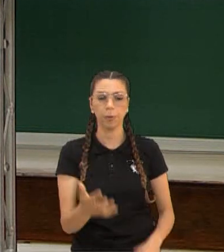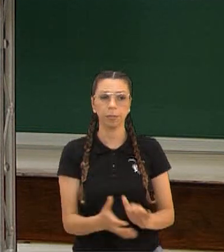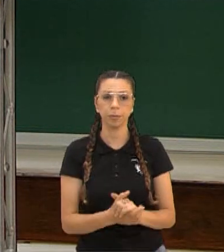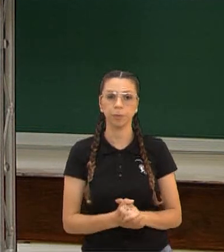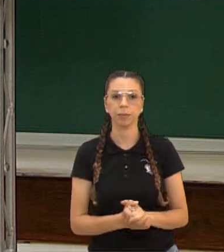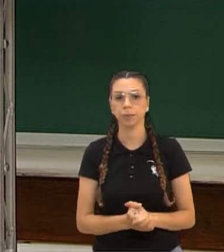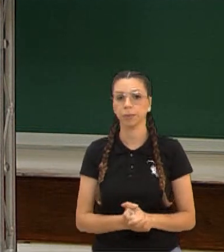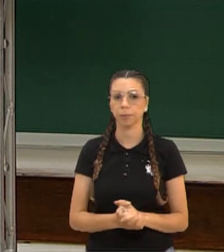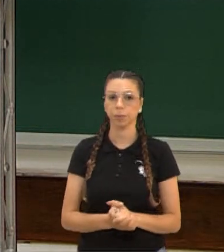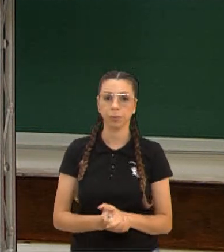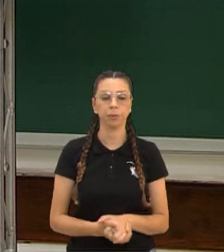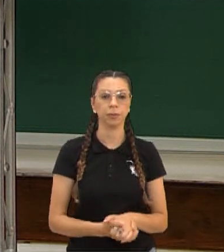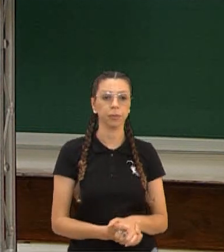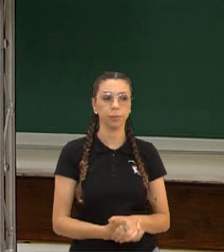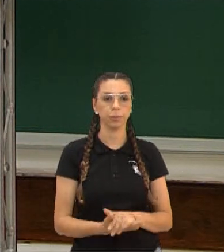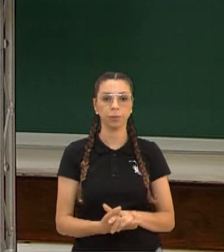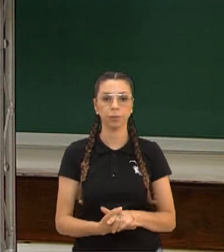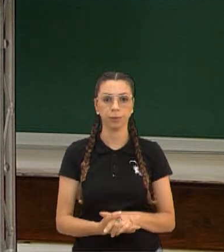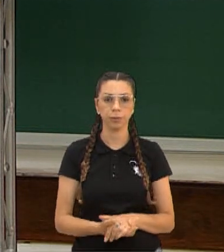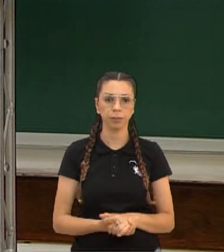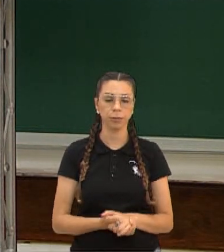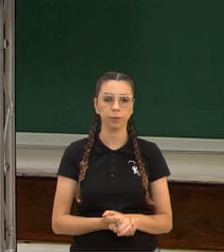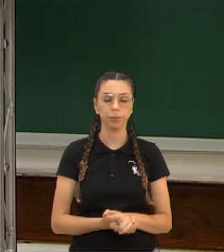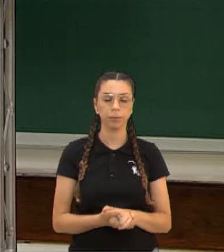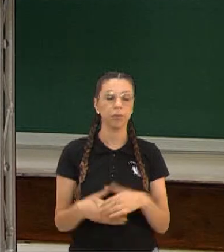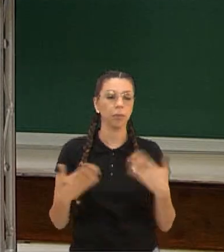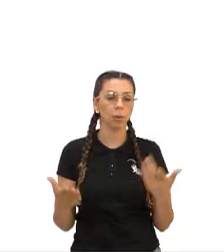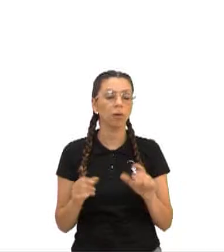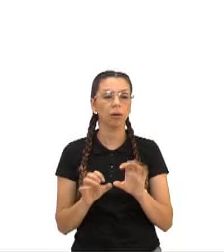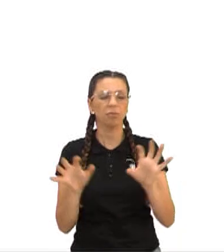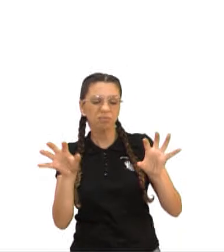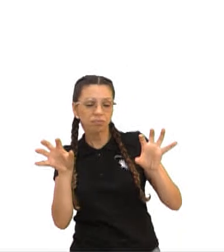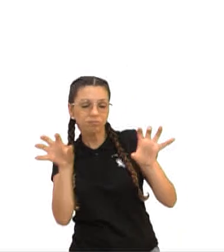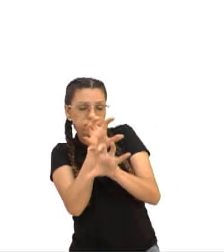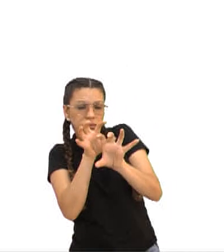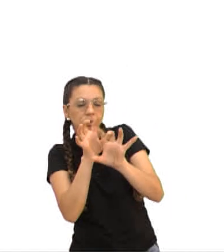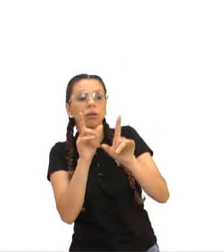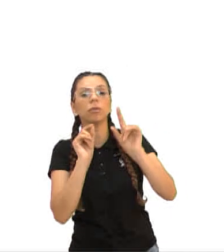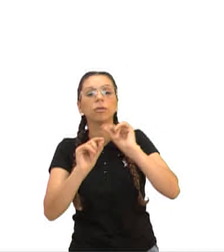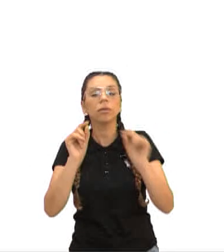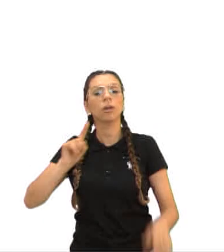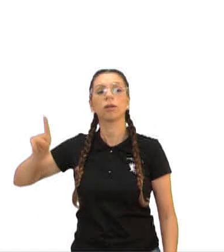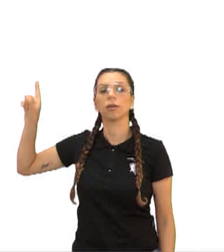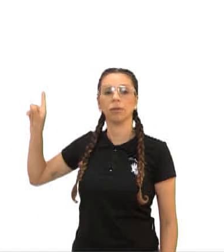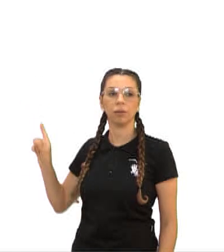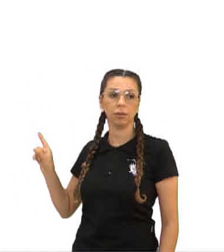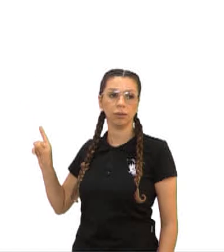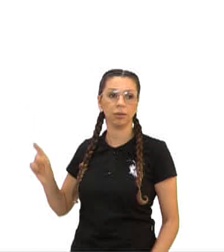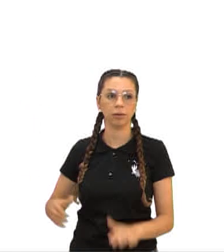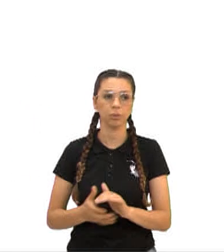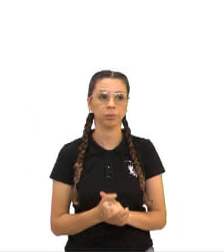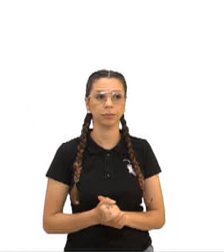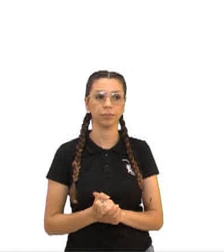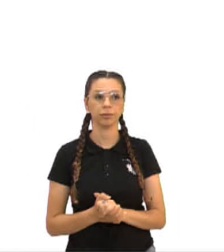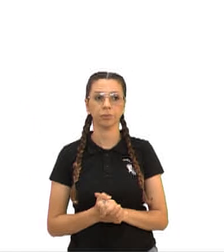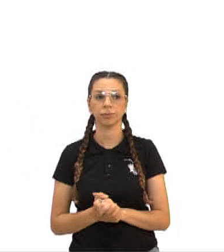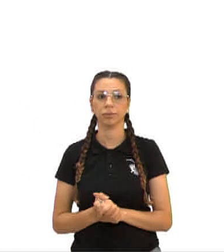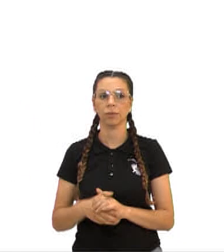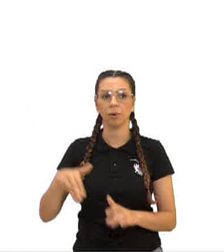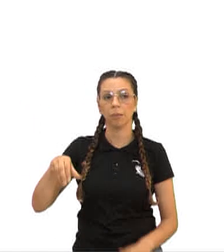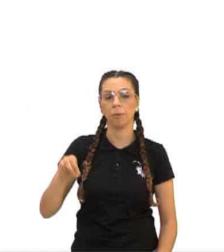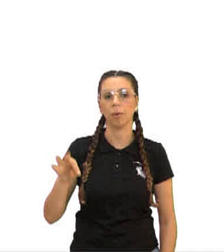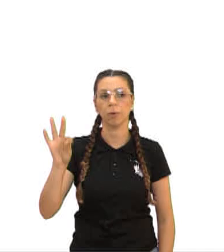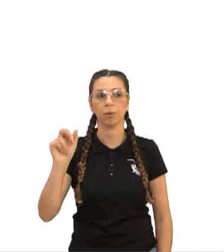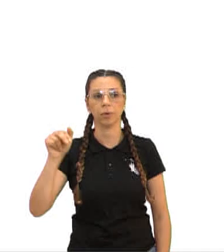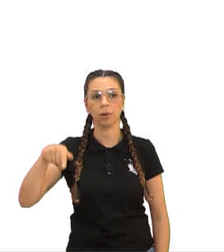Opa, aí, aqui. Então, a ideia do fora de foco, pessoal, vamos pegar aqui a Rua Montorgueil, em Paris, né, do Claude Monet,